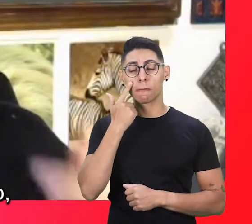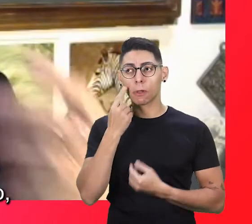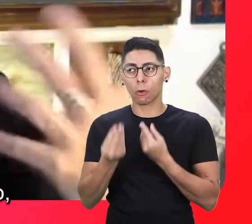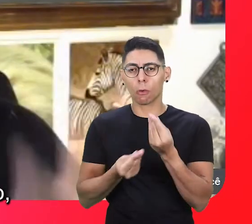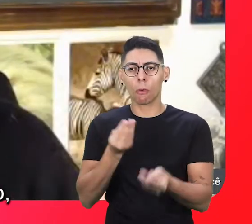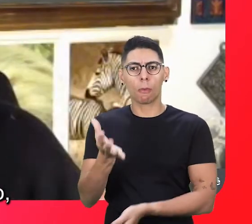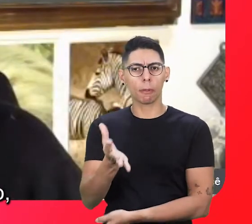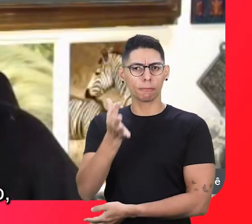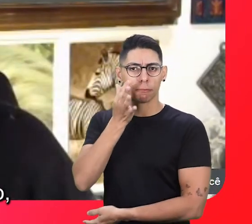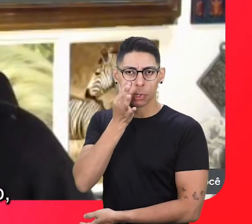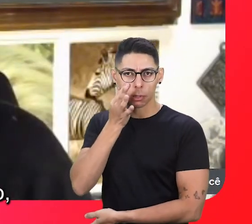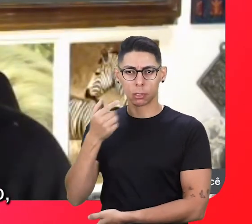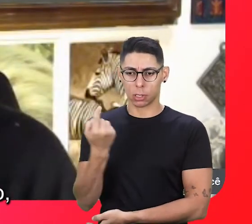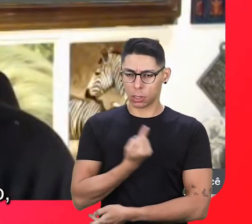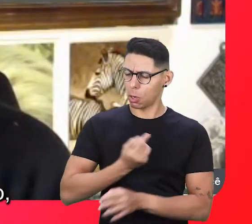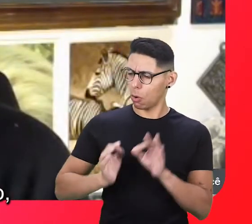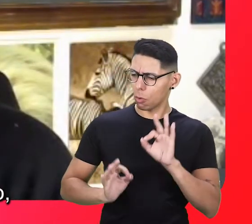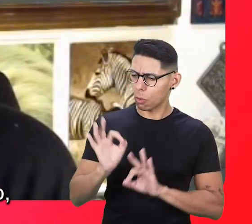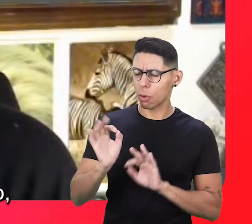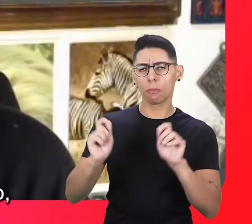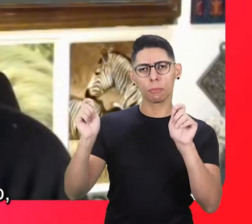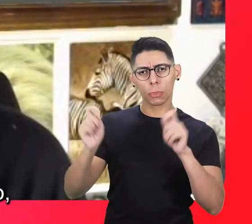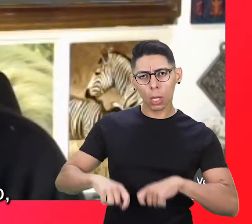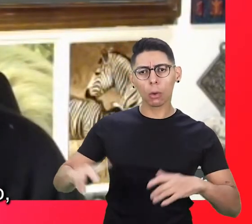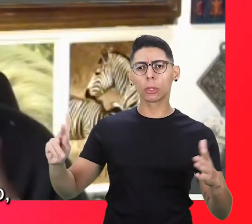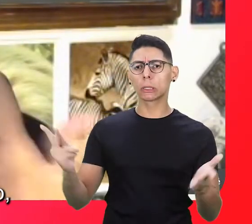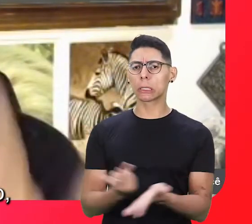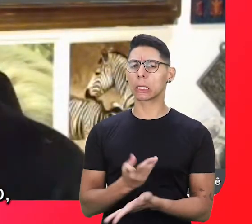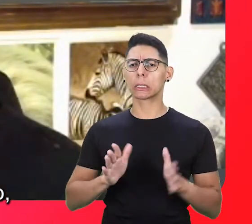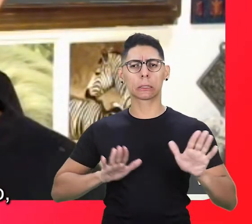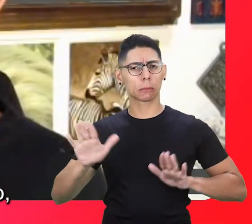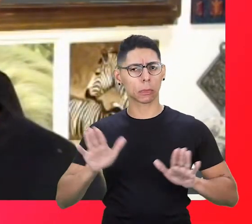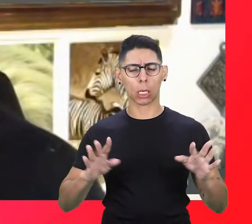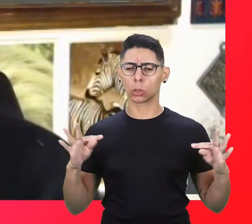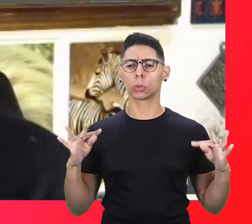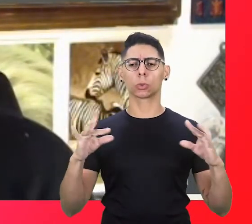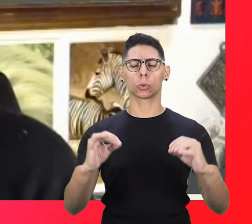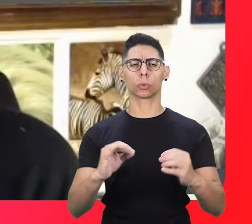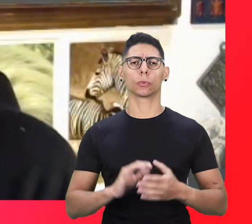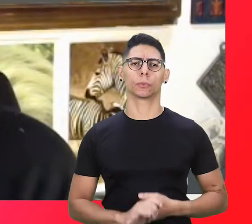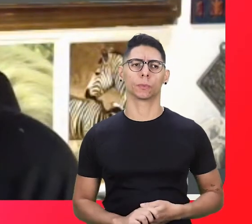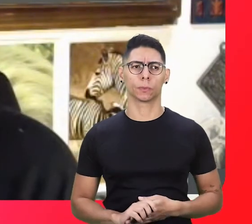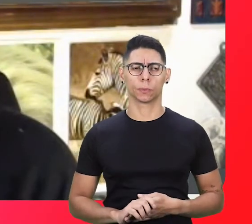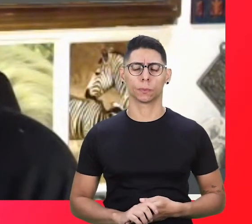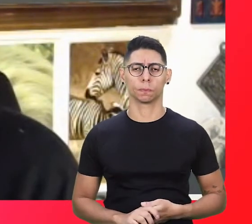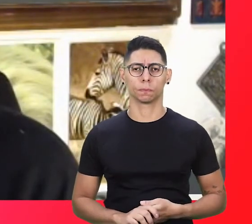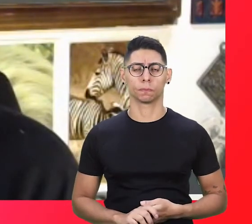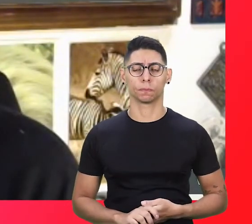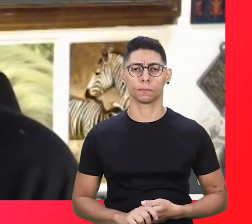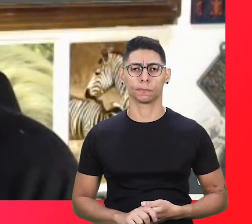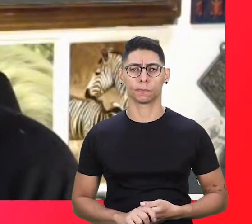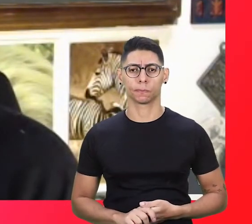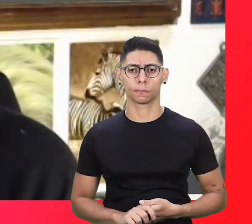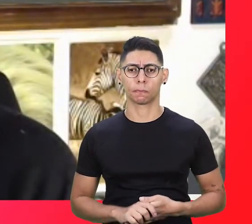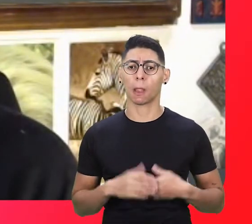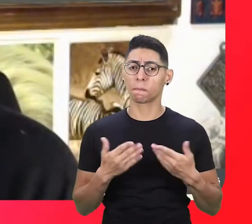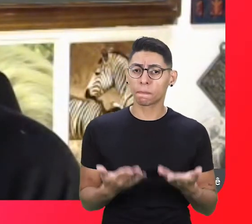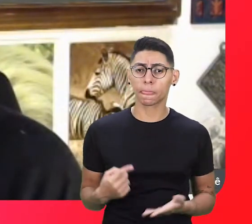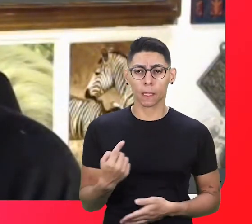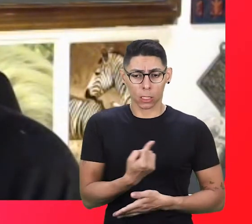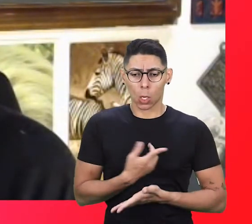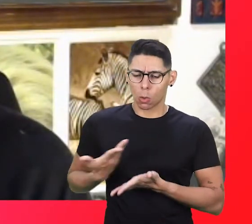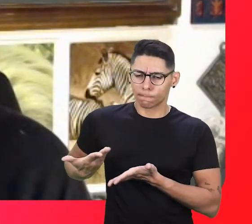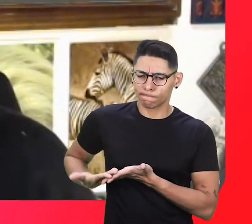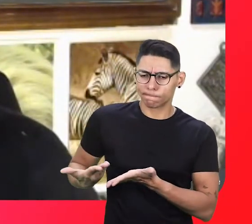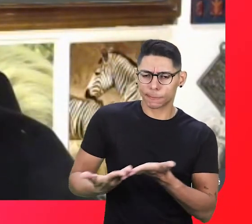gente trabalhando para colocar acessibilidade em tudo. É nessa direção, nós estamos ainda estudando, mas